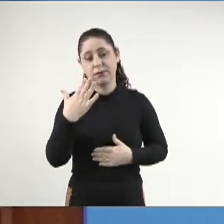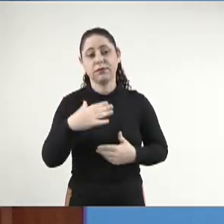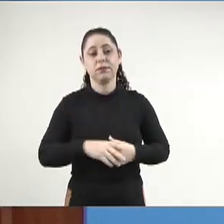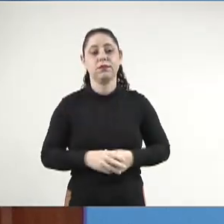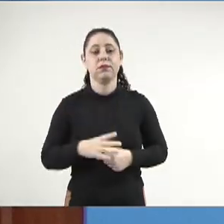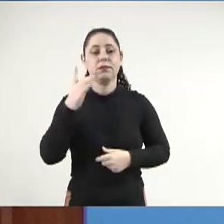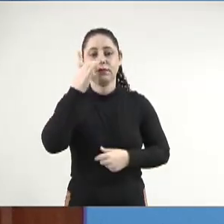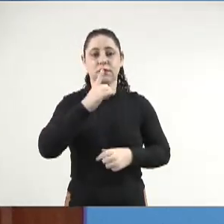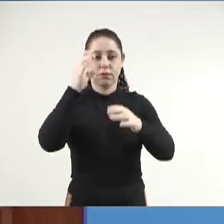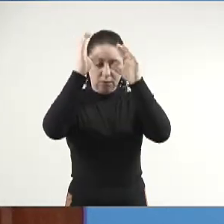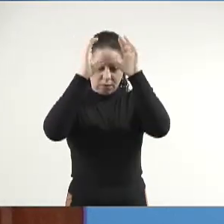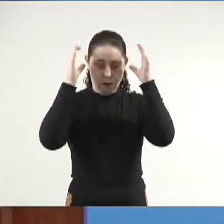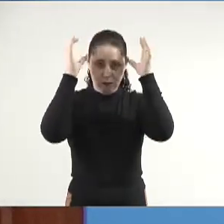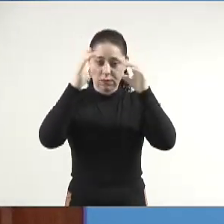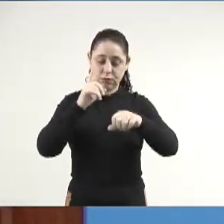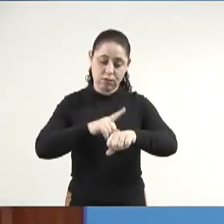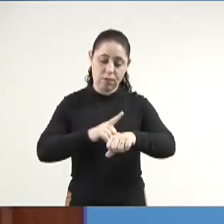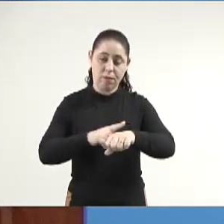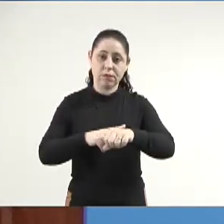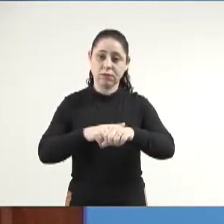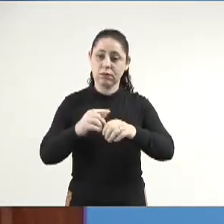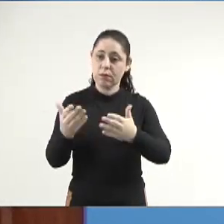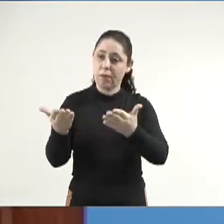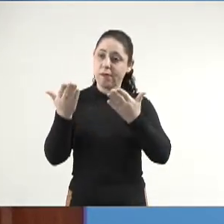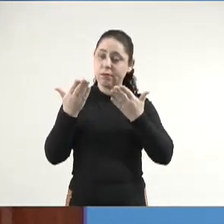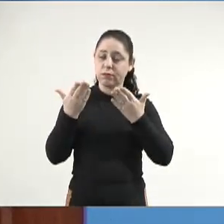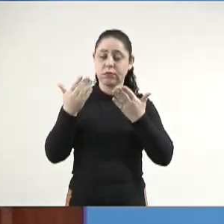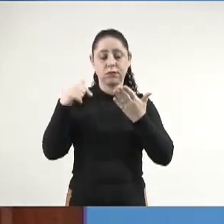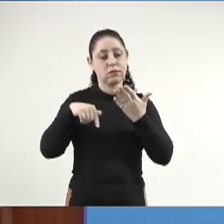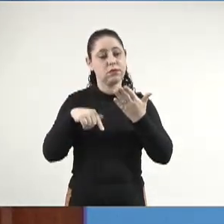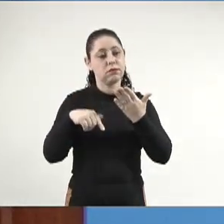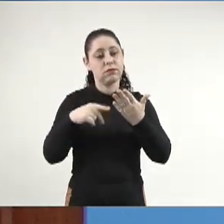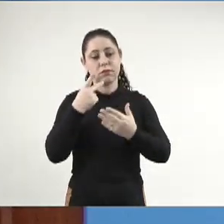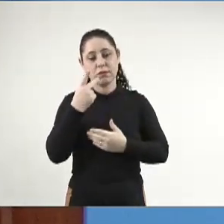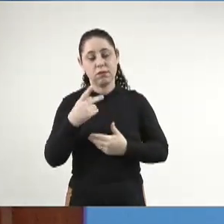deputado Caravina, que me cedeu, né, o seu tempo, a sua vez aqui, para que eu pudesse manifestar. Muito obrigado.